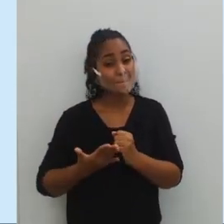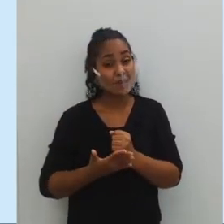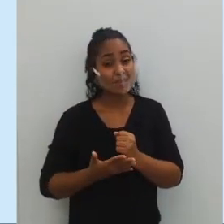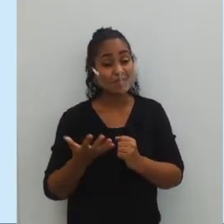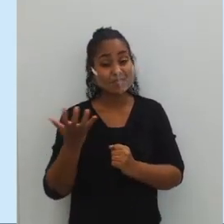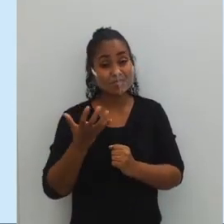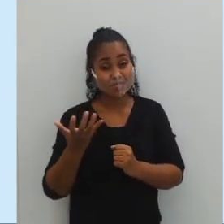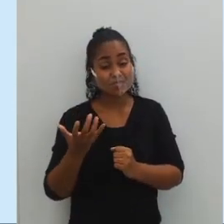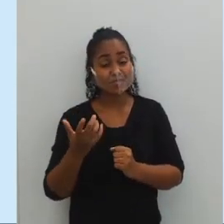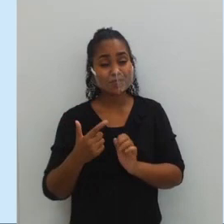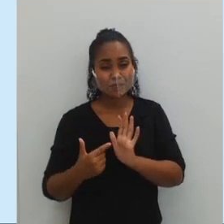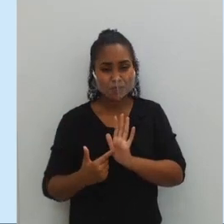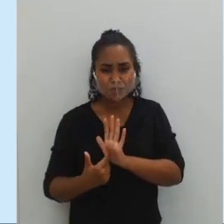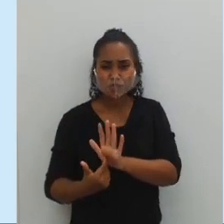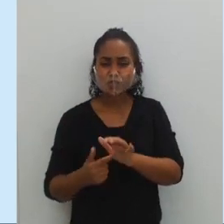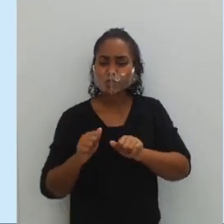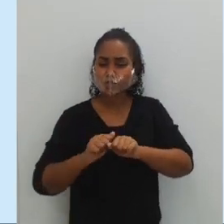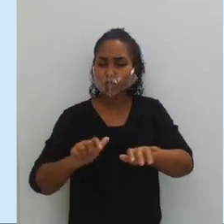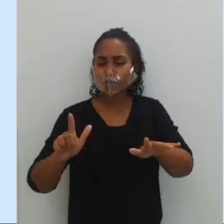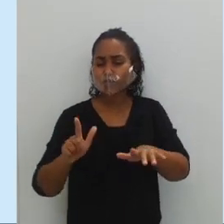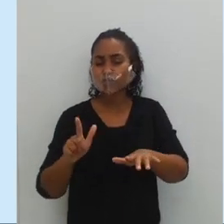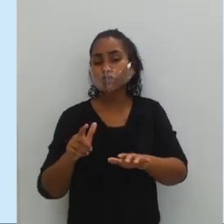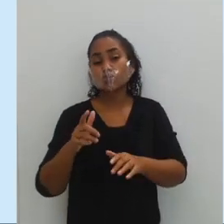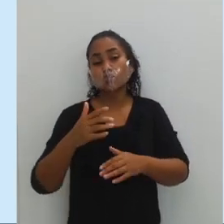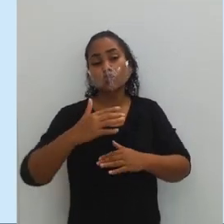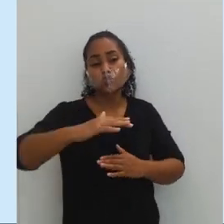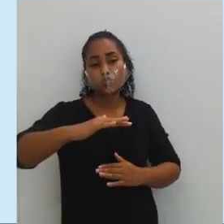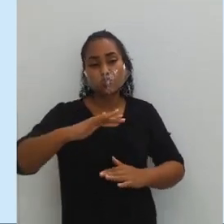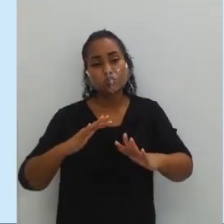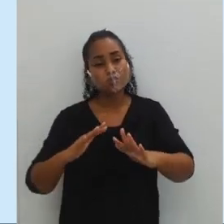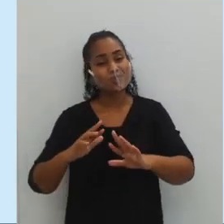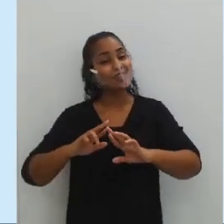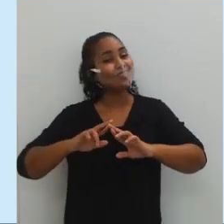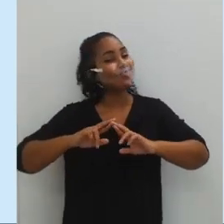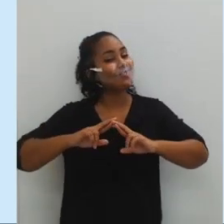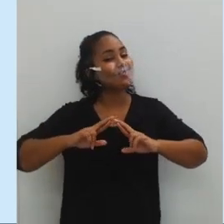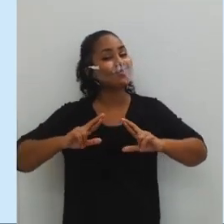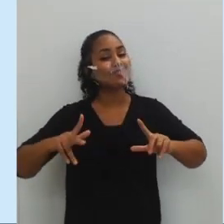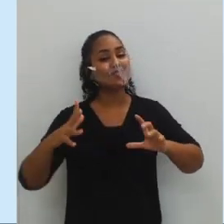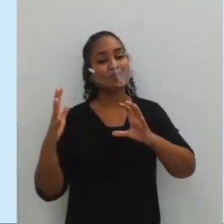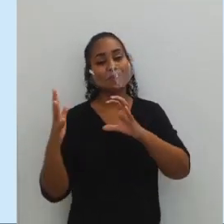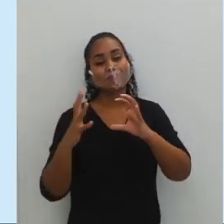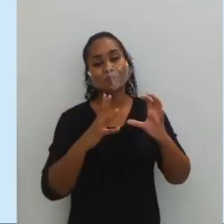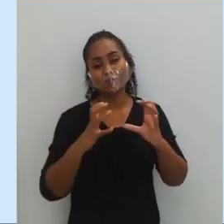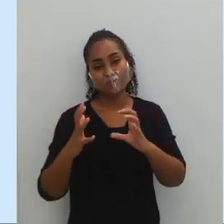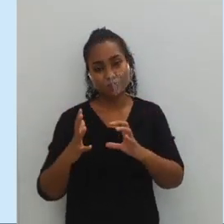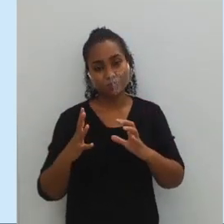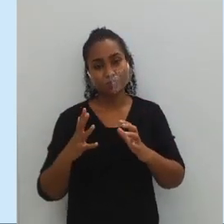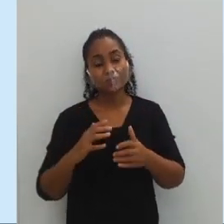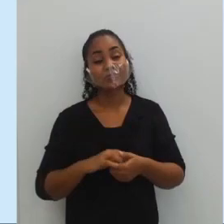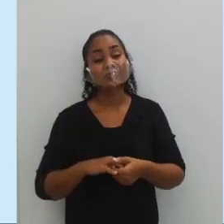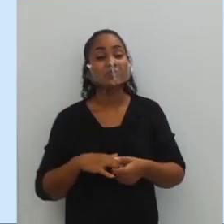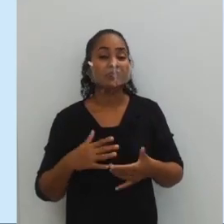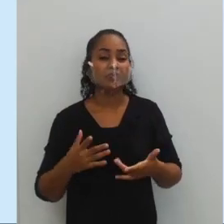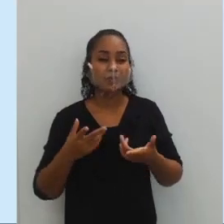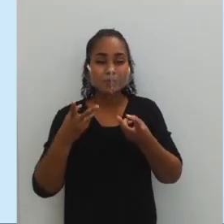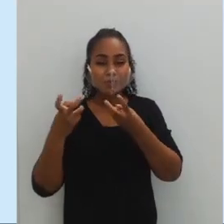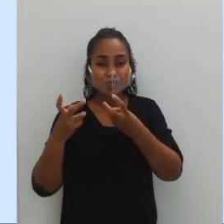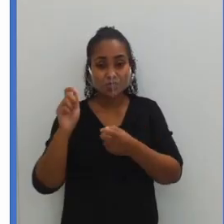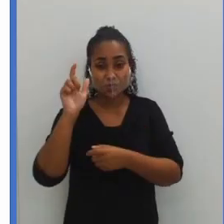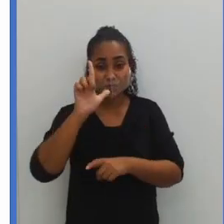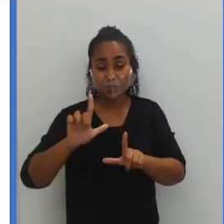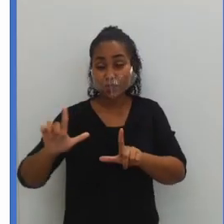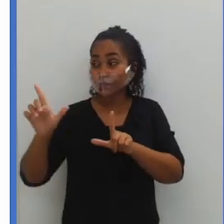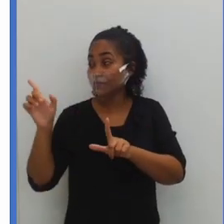Basicamente, o que a gente quis passar para vocês é que luta é totalmente diferente de briga, né?